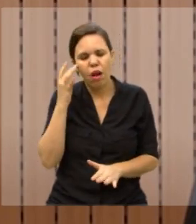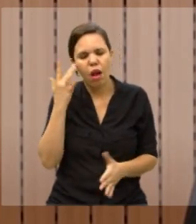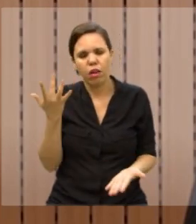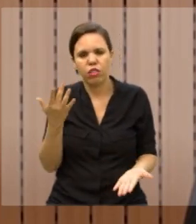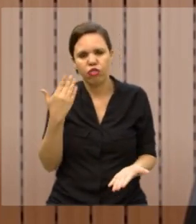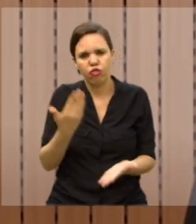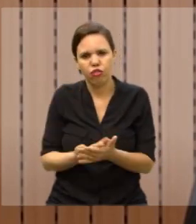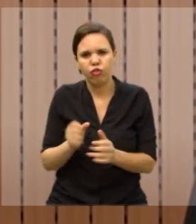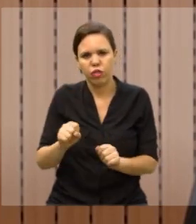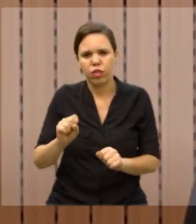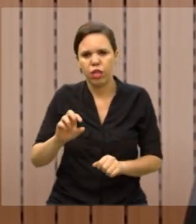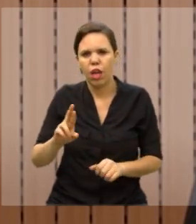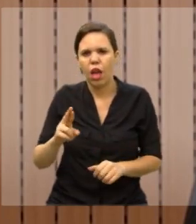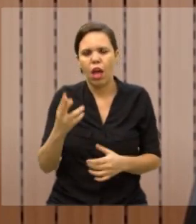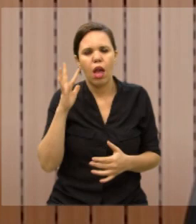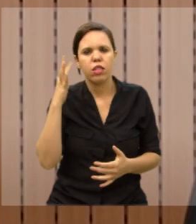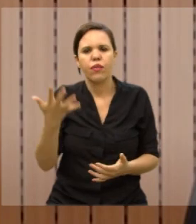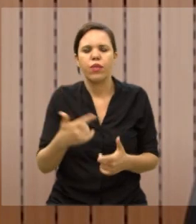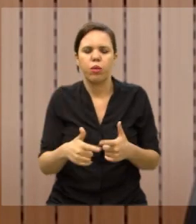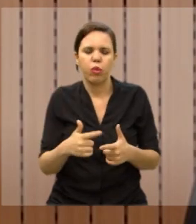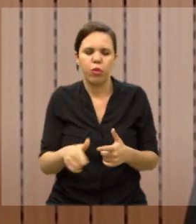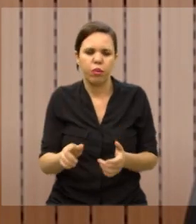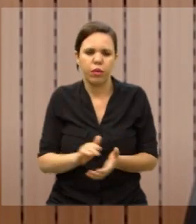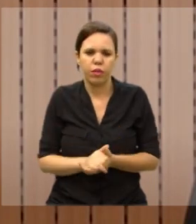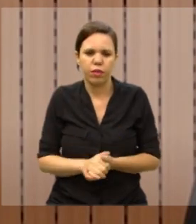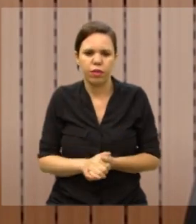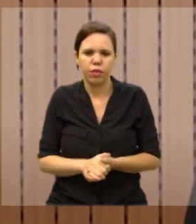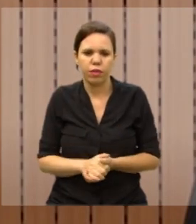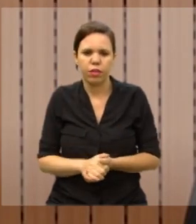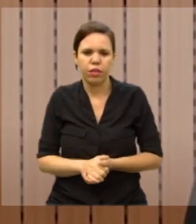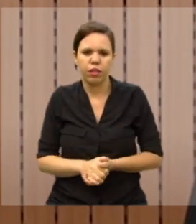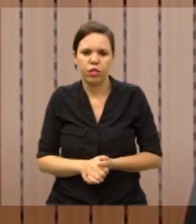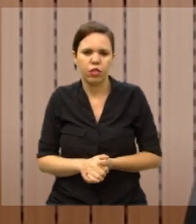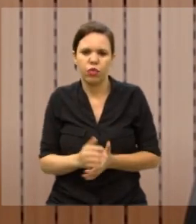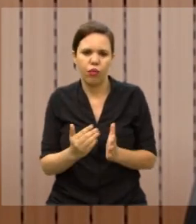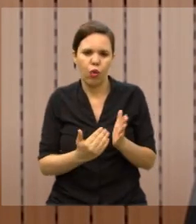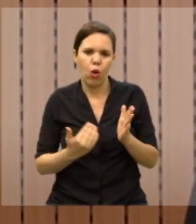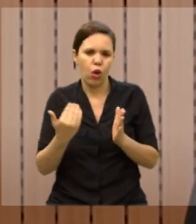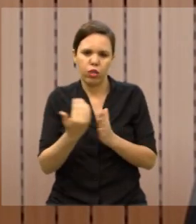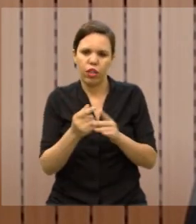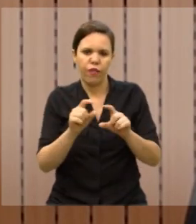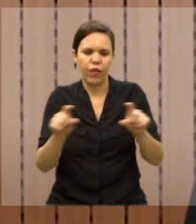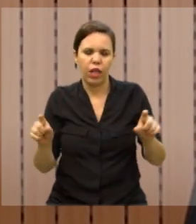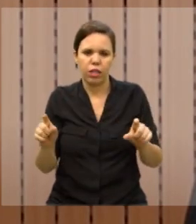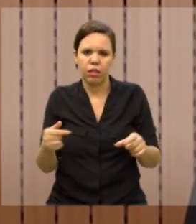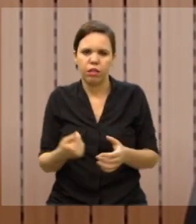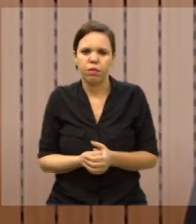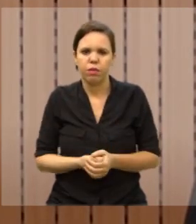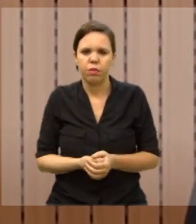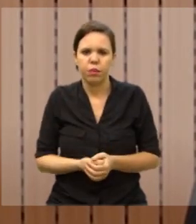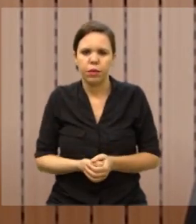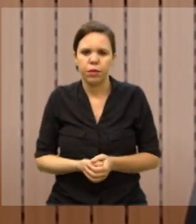gente resolver o problema. Aliás, não vou acrescentar a frase, mas